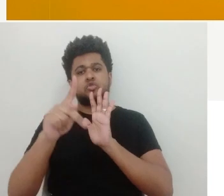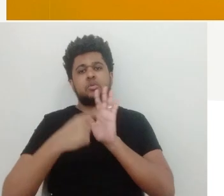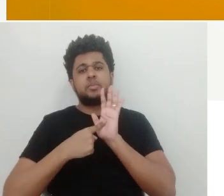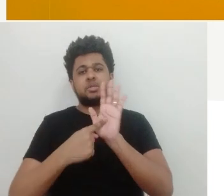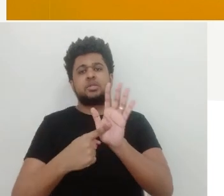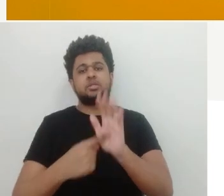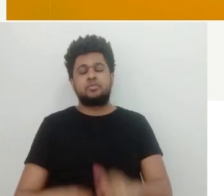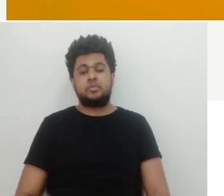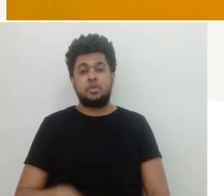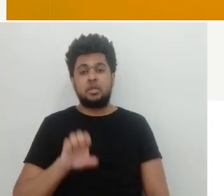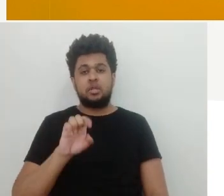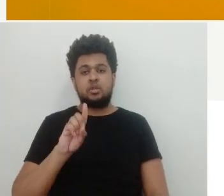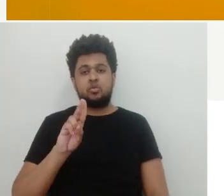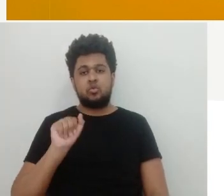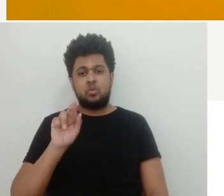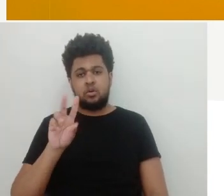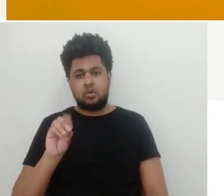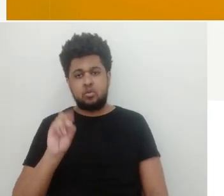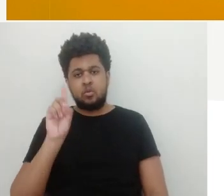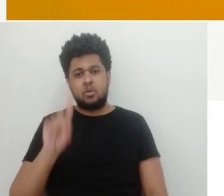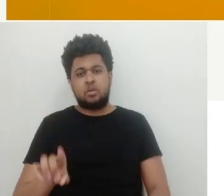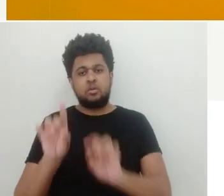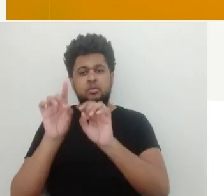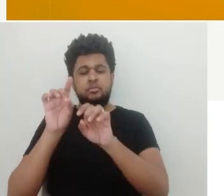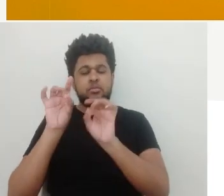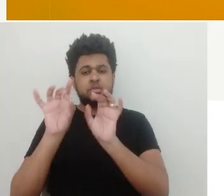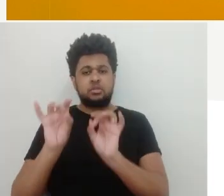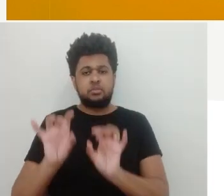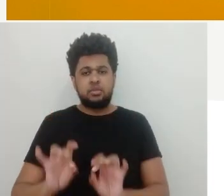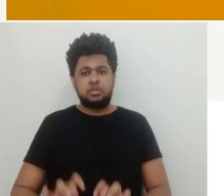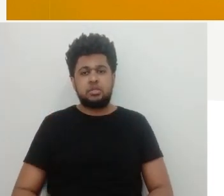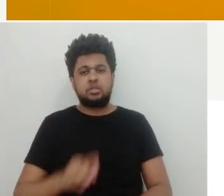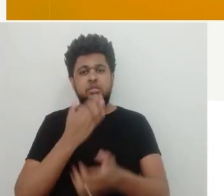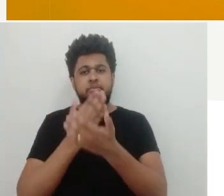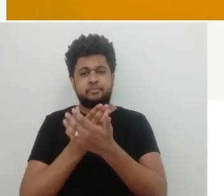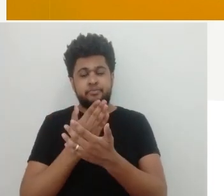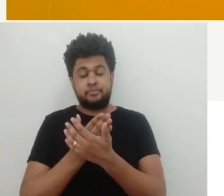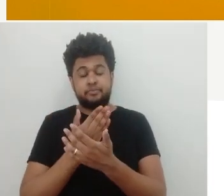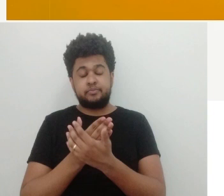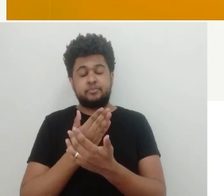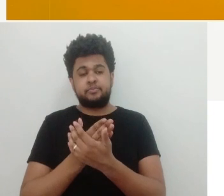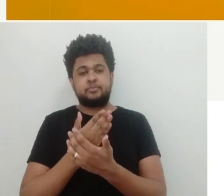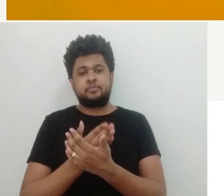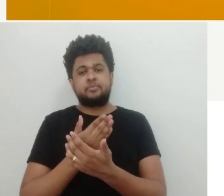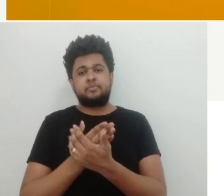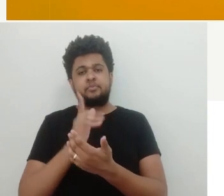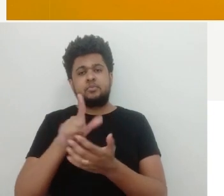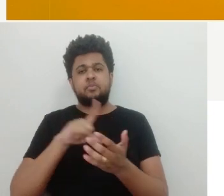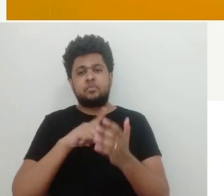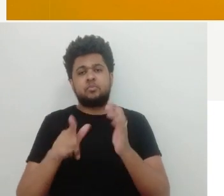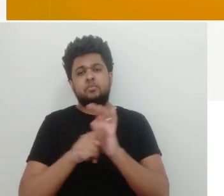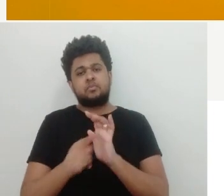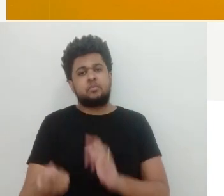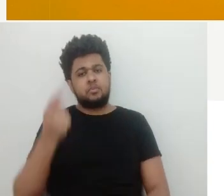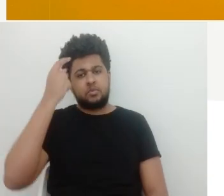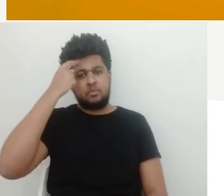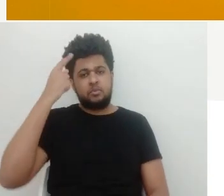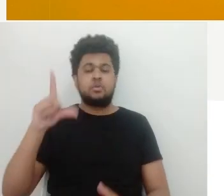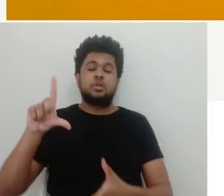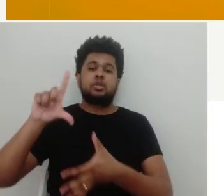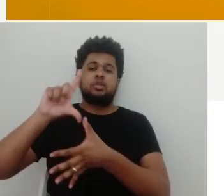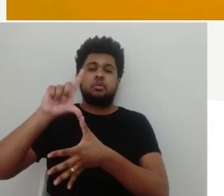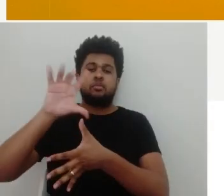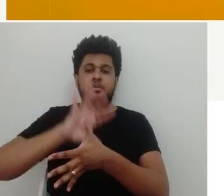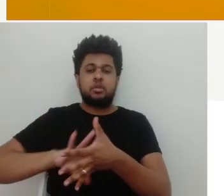pensamiento latinoamericano, del pensamiento de las regiones periféricas y de las redes intelectuales. Investigador